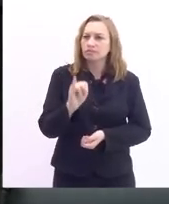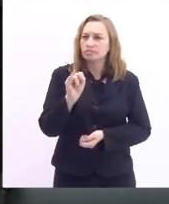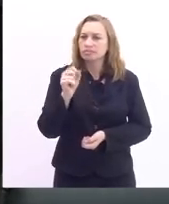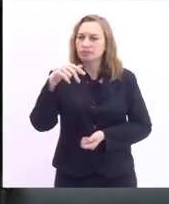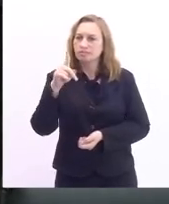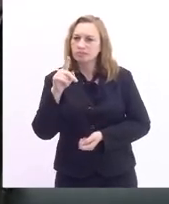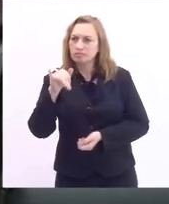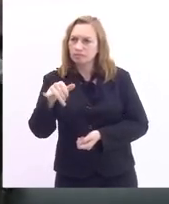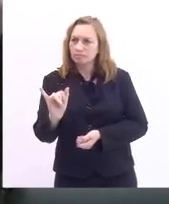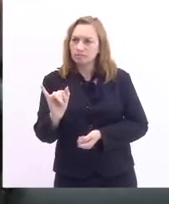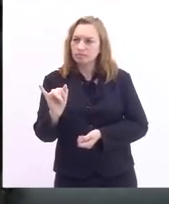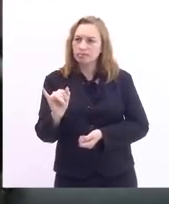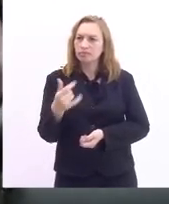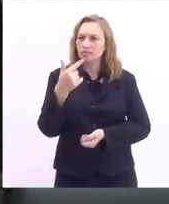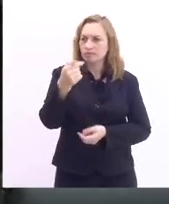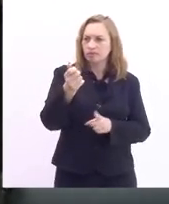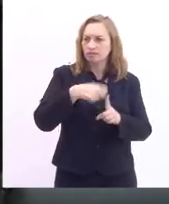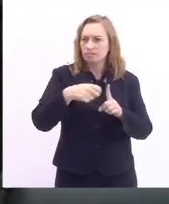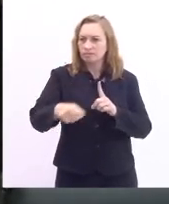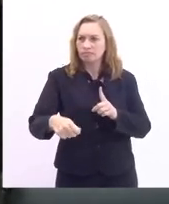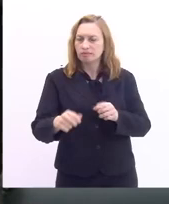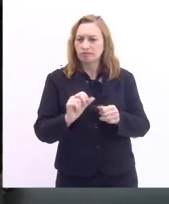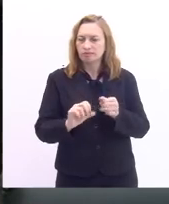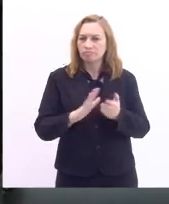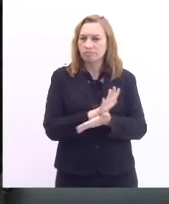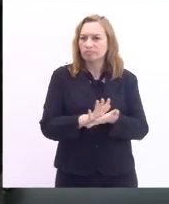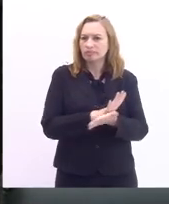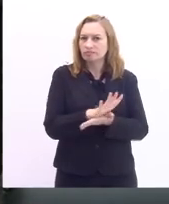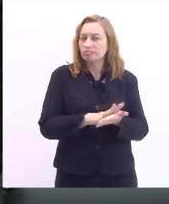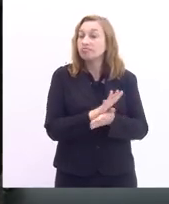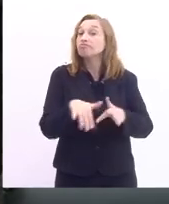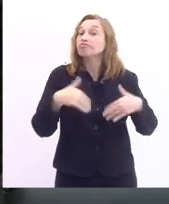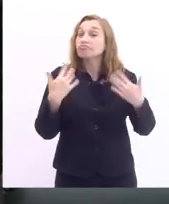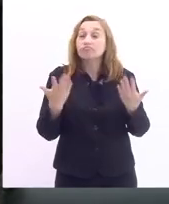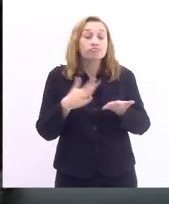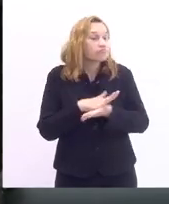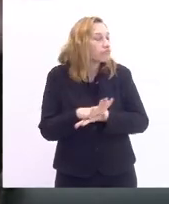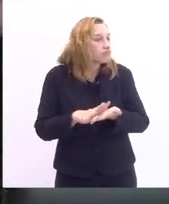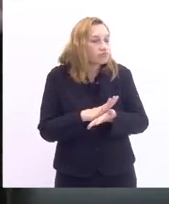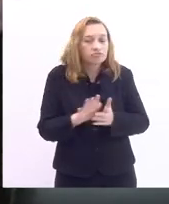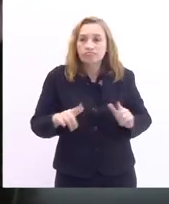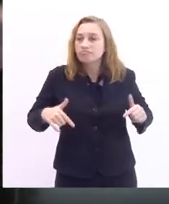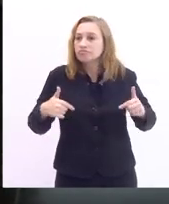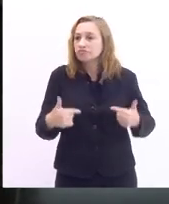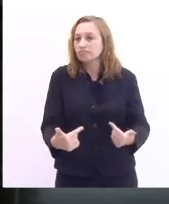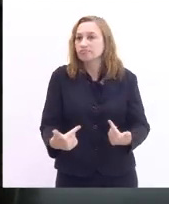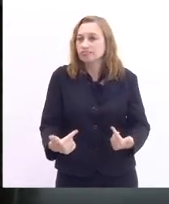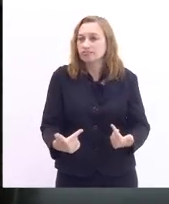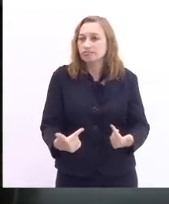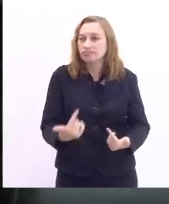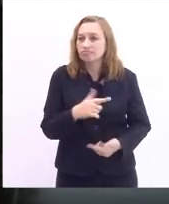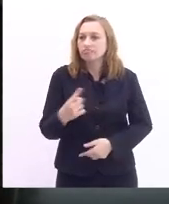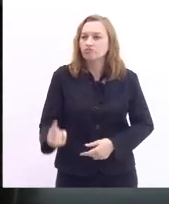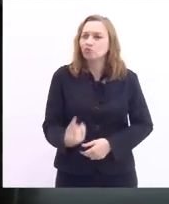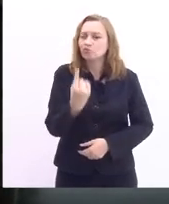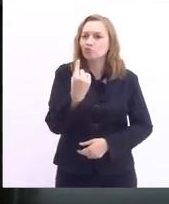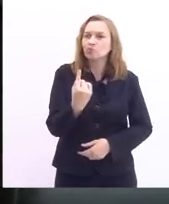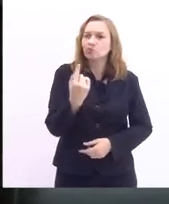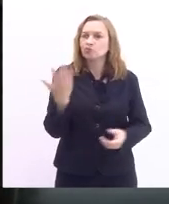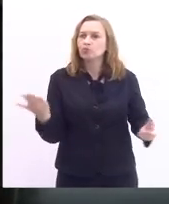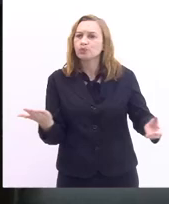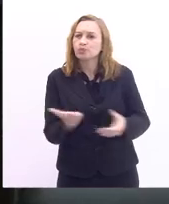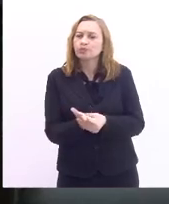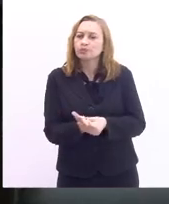vão Itinerante sete meses sem sair da garagem e nada funcionava não tinha um processo